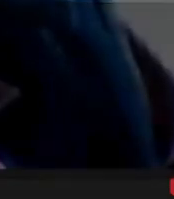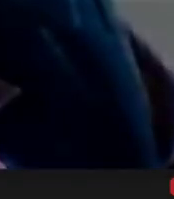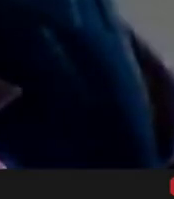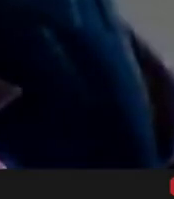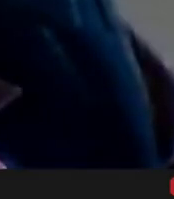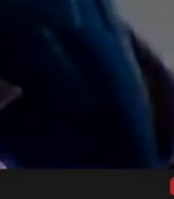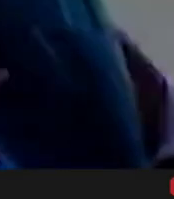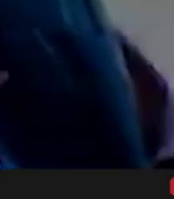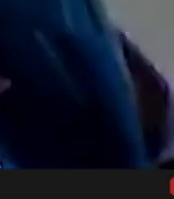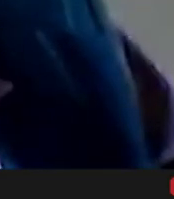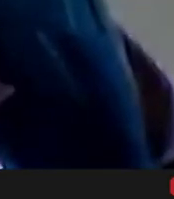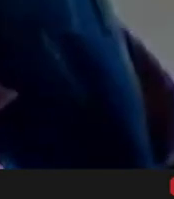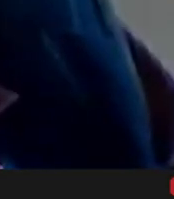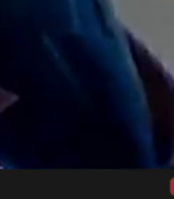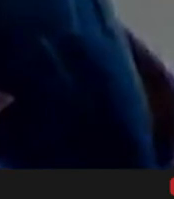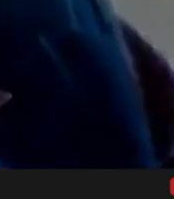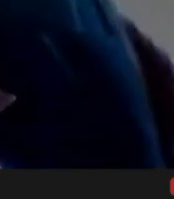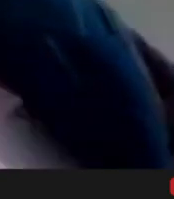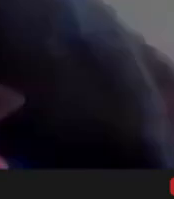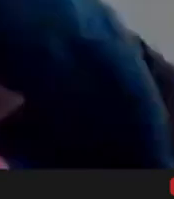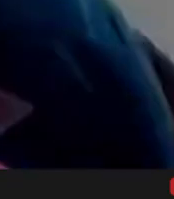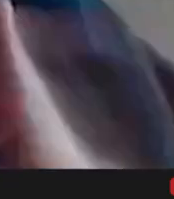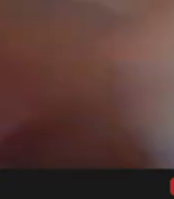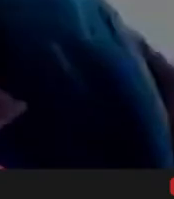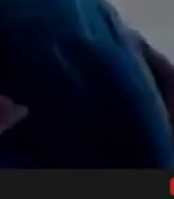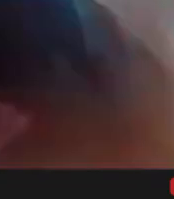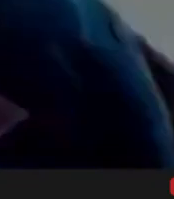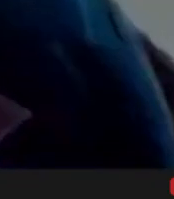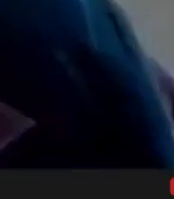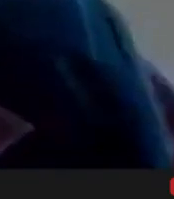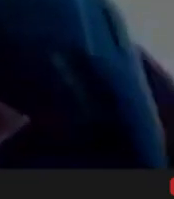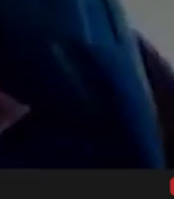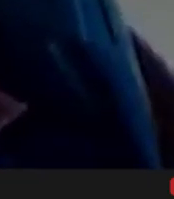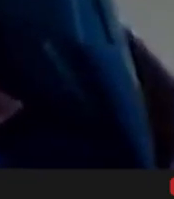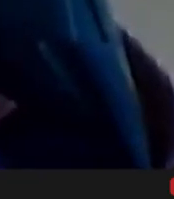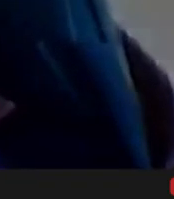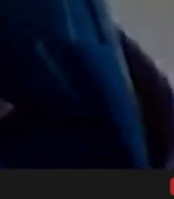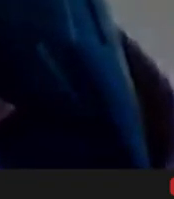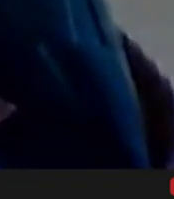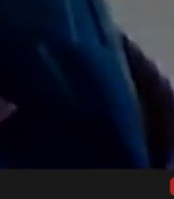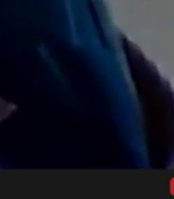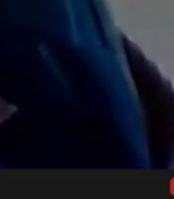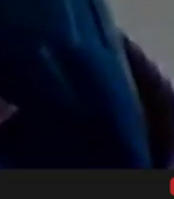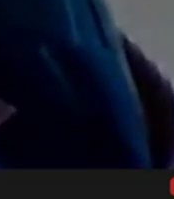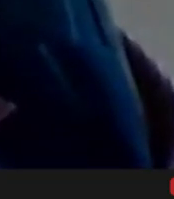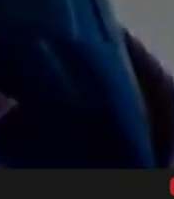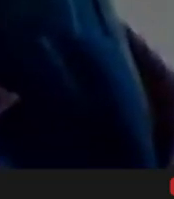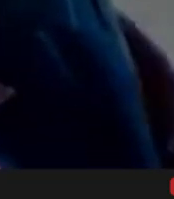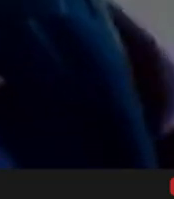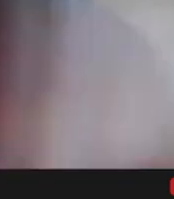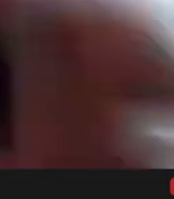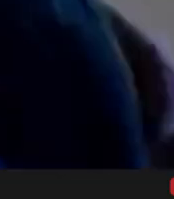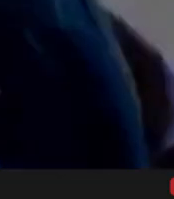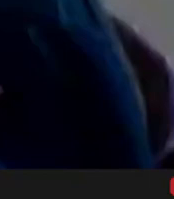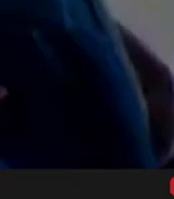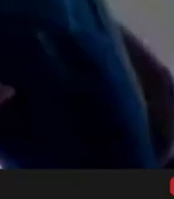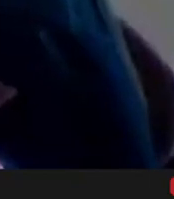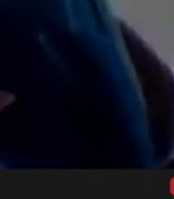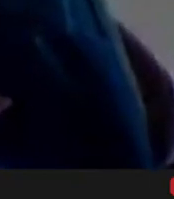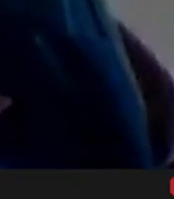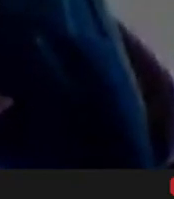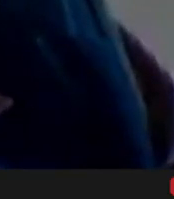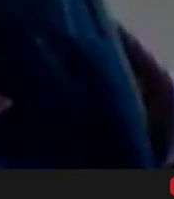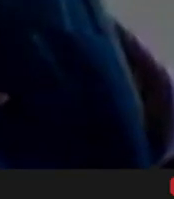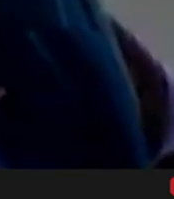enganoso, conexão falsa, portanto, tira conclusões falsas de alguns dados verdadeiros. E tem várias e